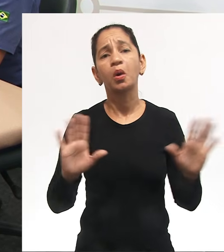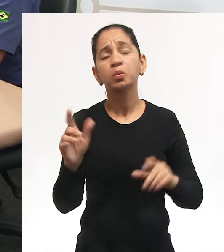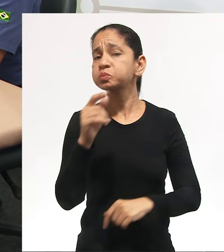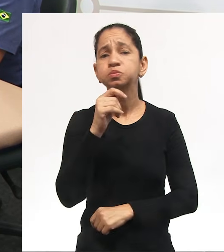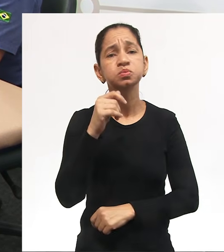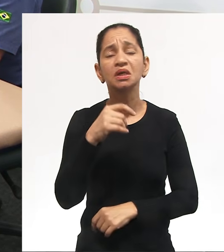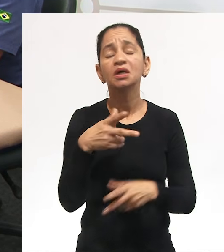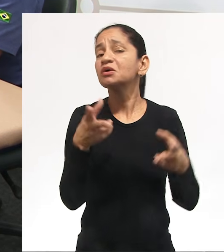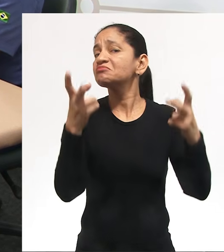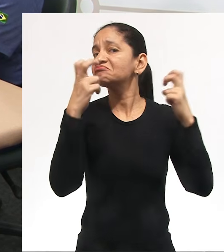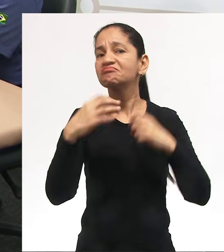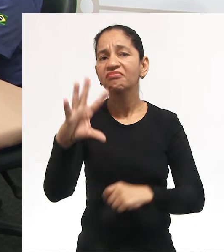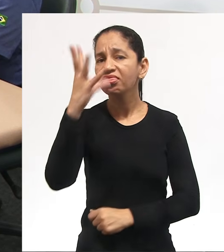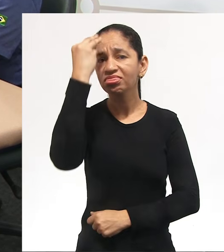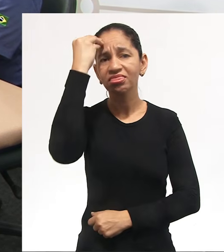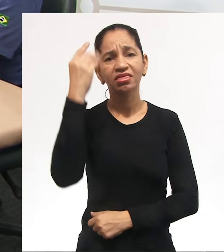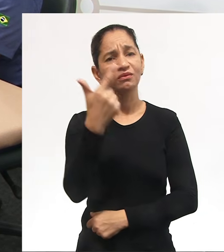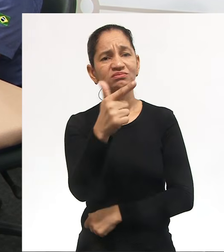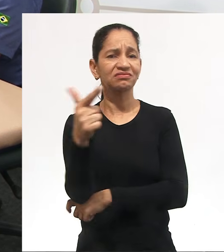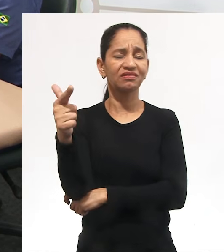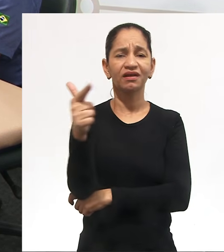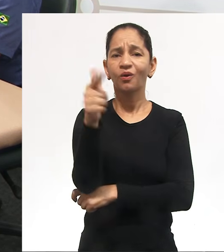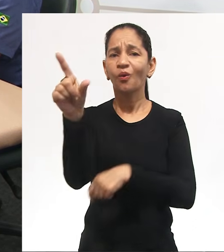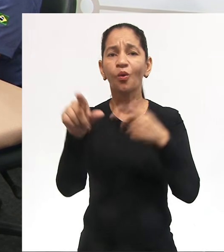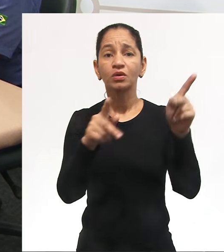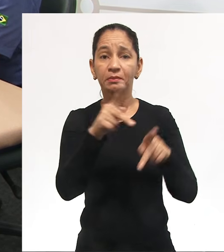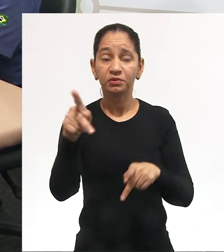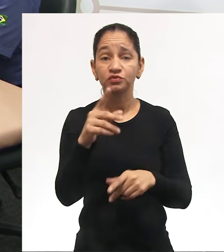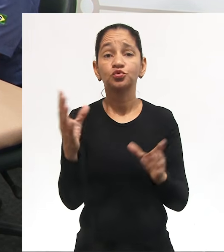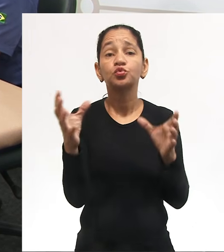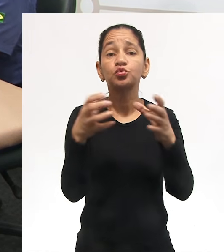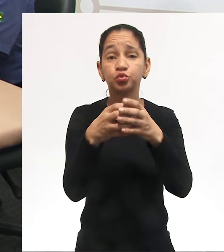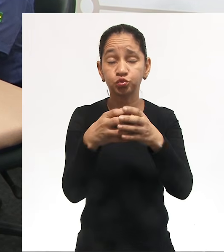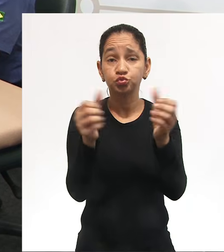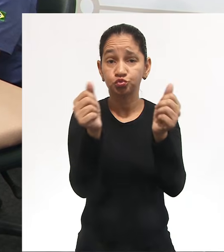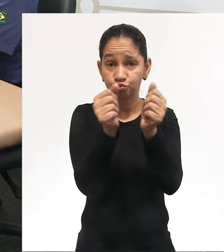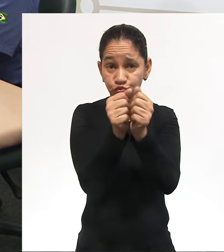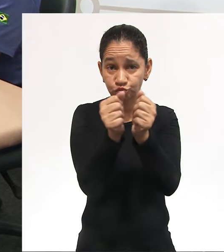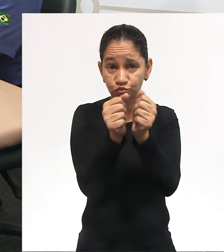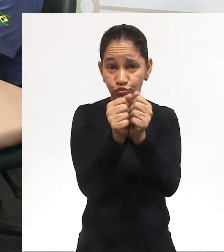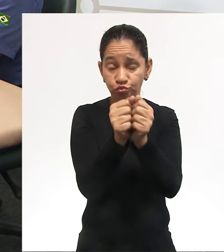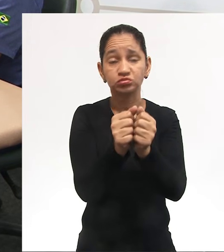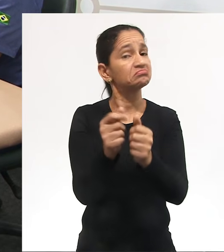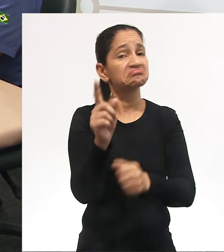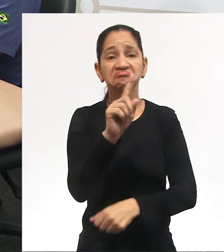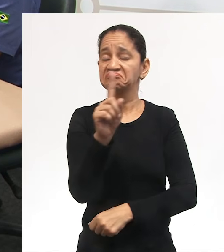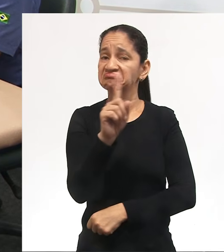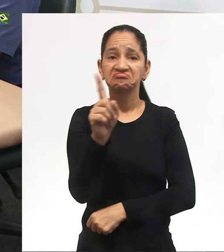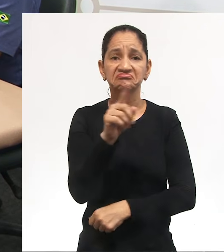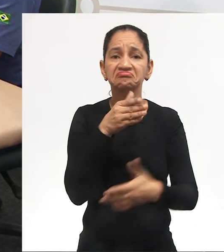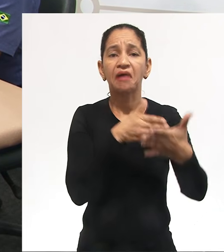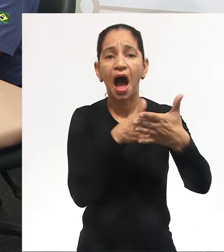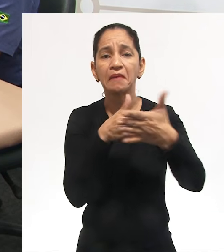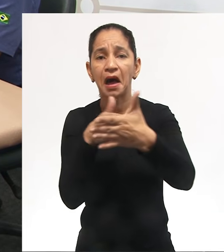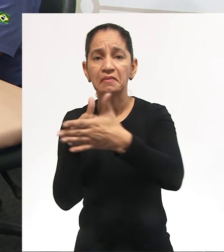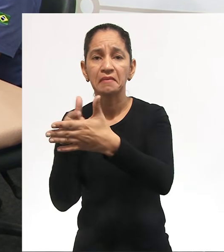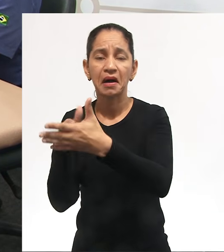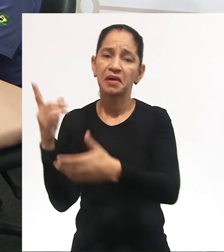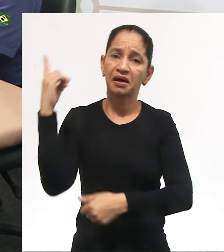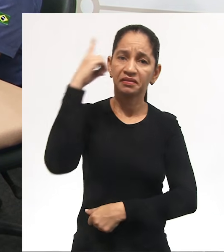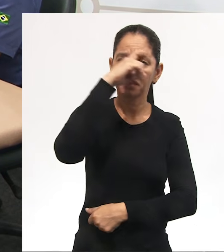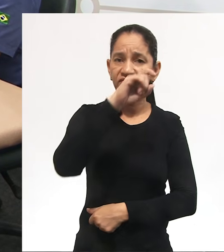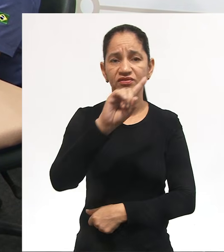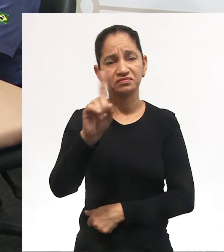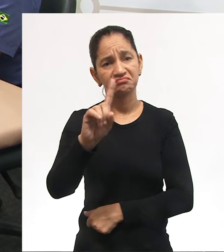sentido. Não houve. Eu não me recordo, eu acho que nenhuma outra professora ali que executou o projeto